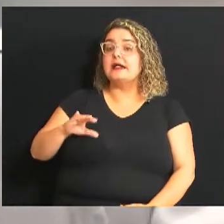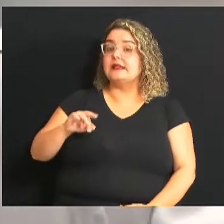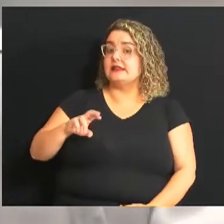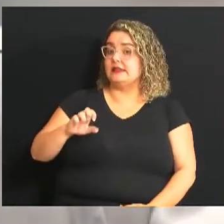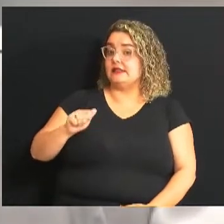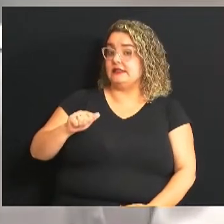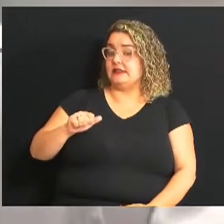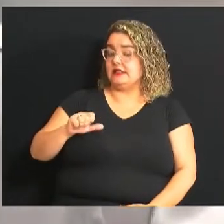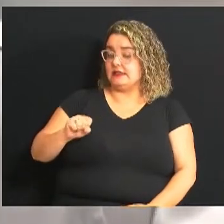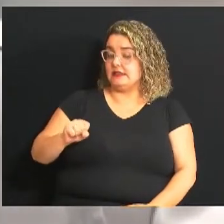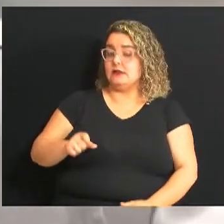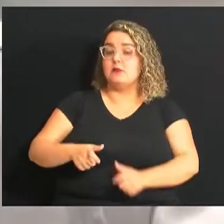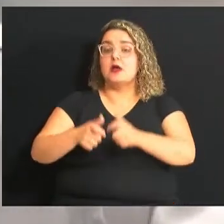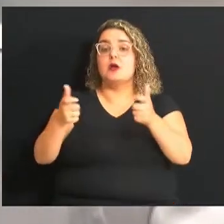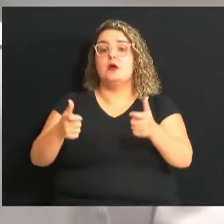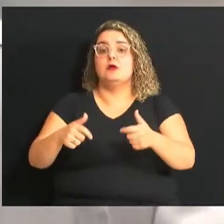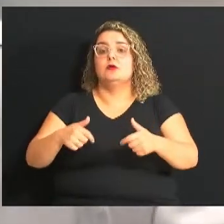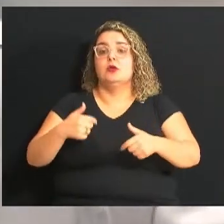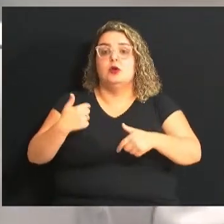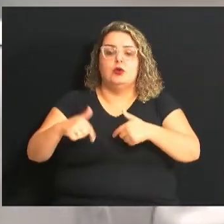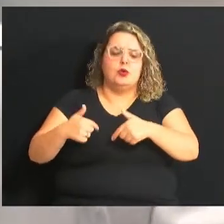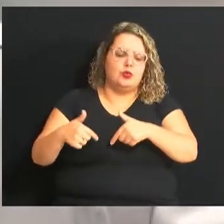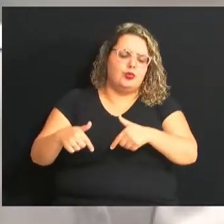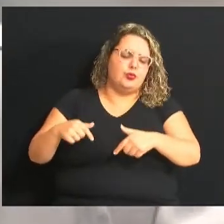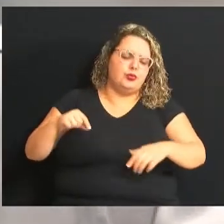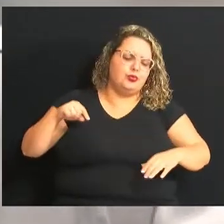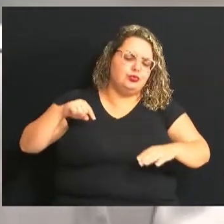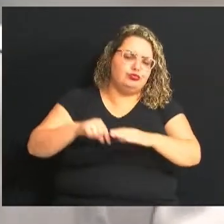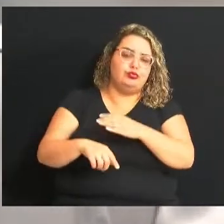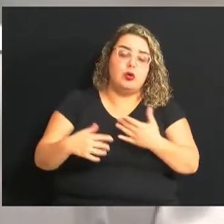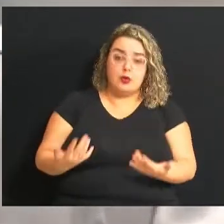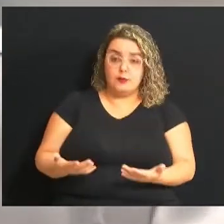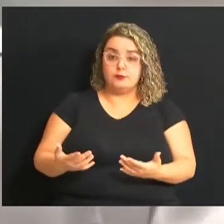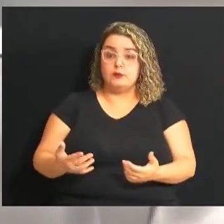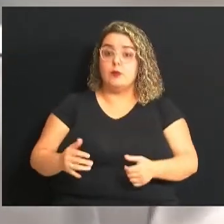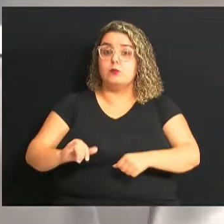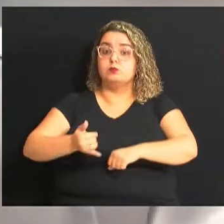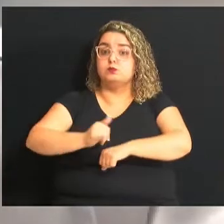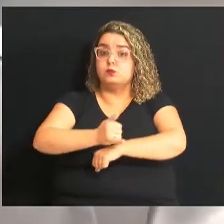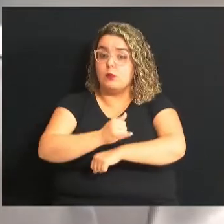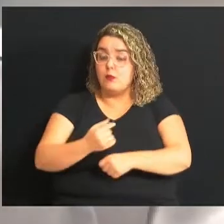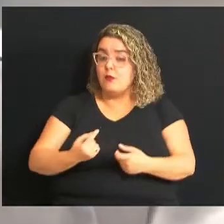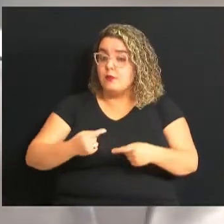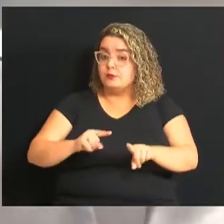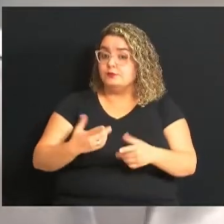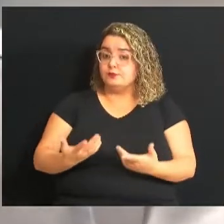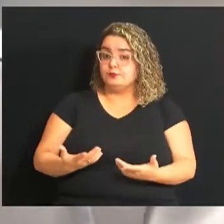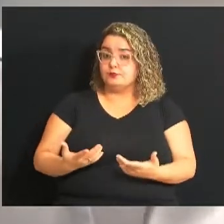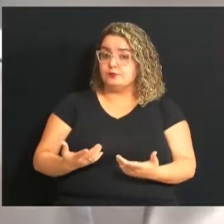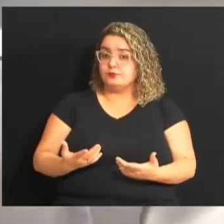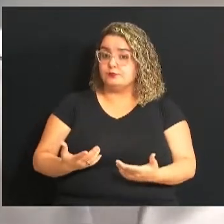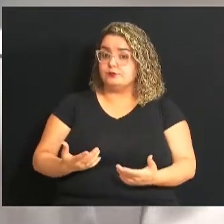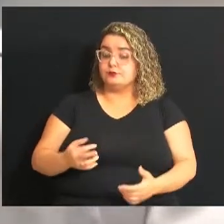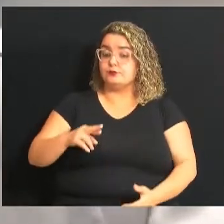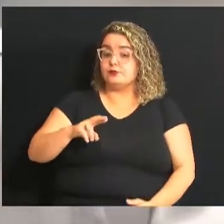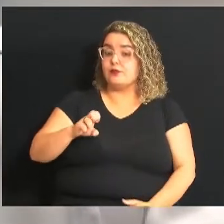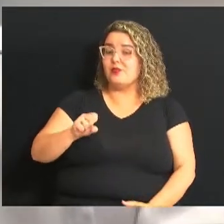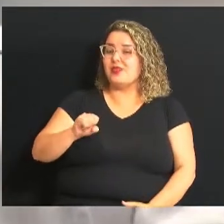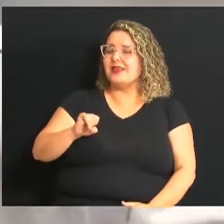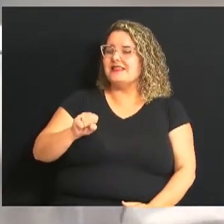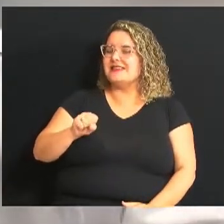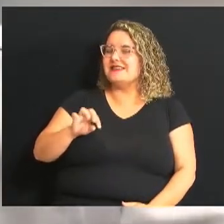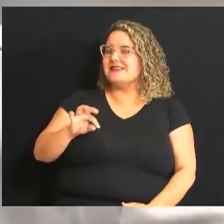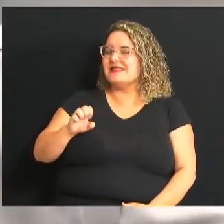trabalhar de uma forma muito excessiva. E essa obesidade, ela provoca uma resistência a essa insulina que está